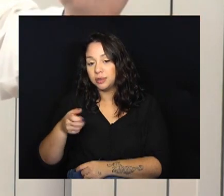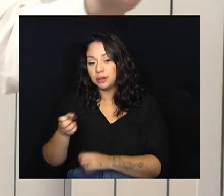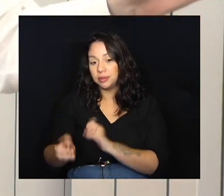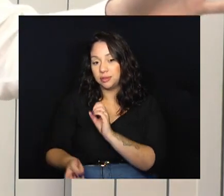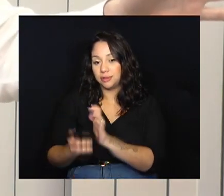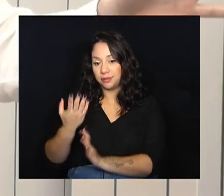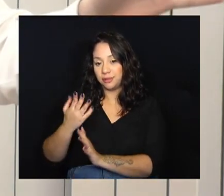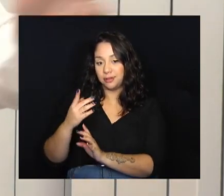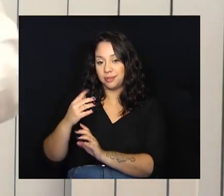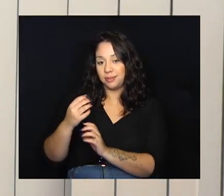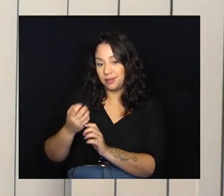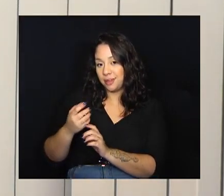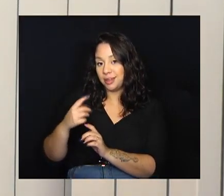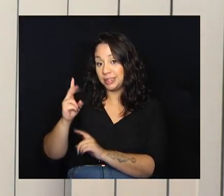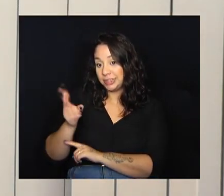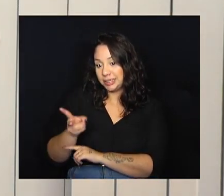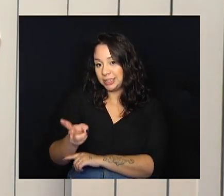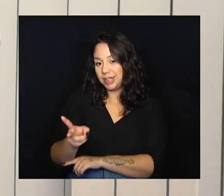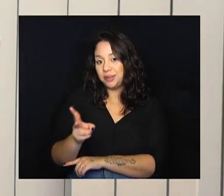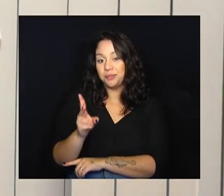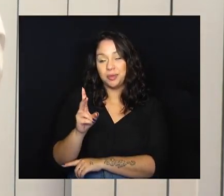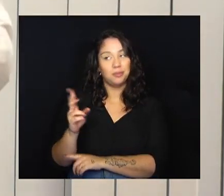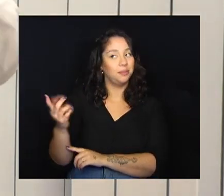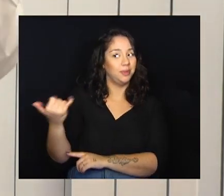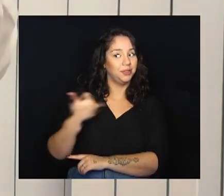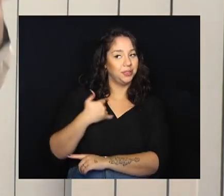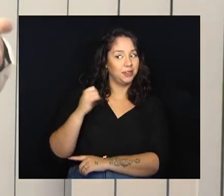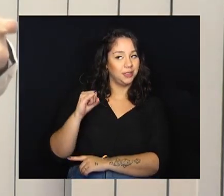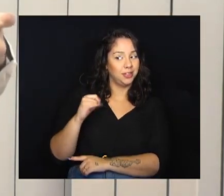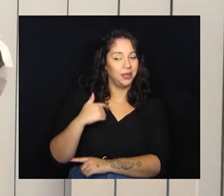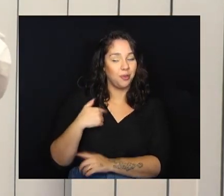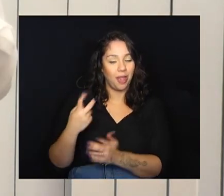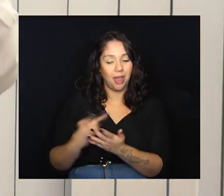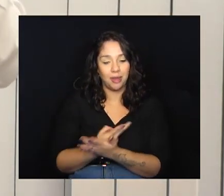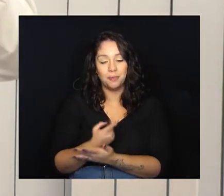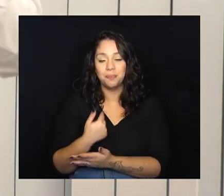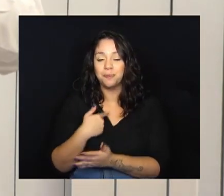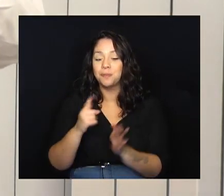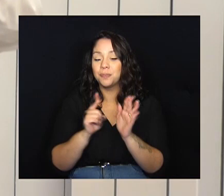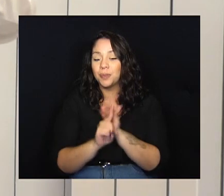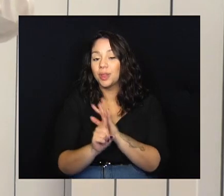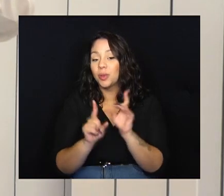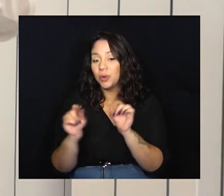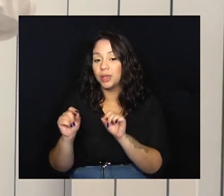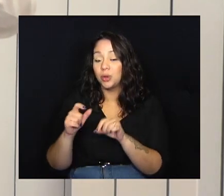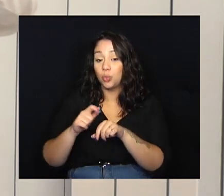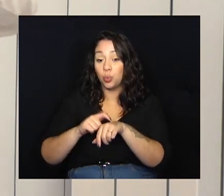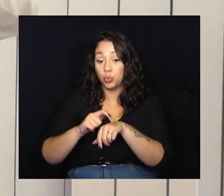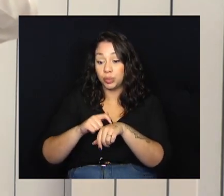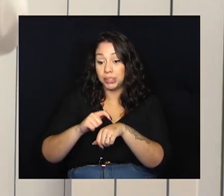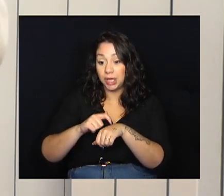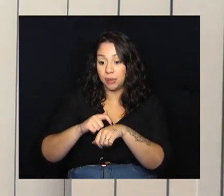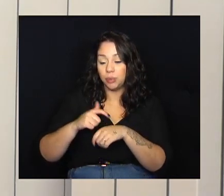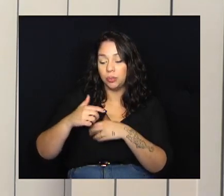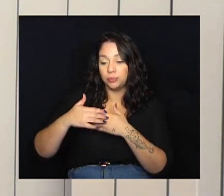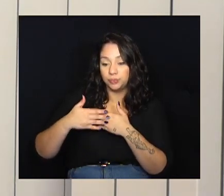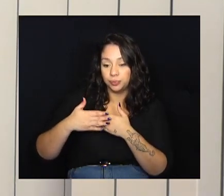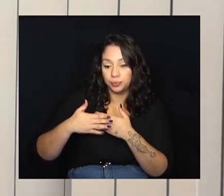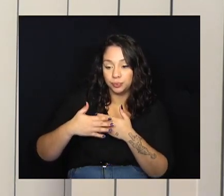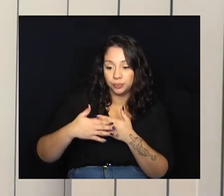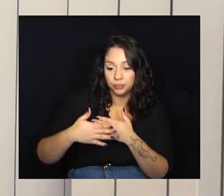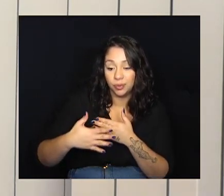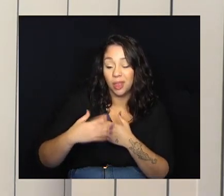me fala que depois se tiver equivocado o meu questionamento com o passar do tempo eles